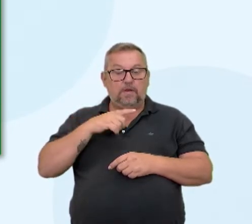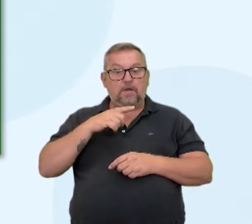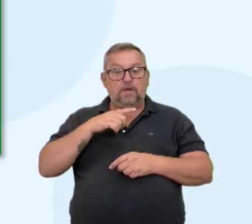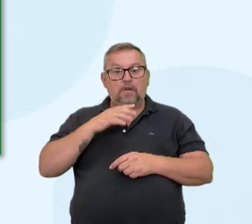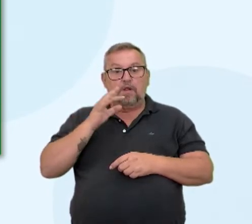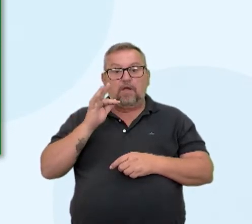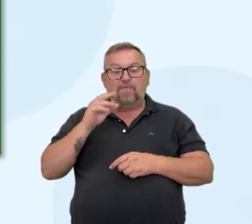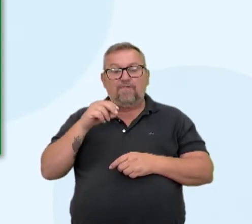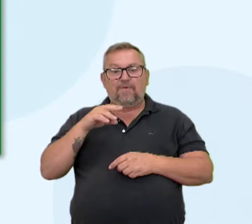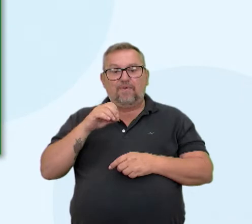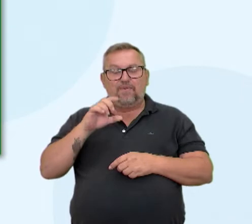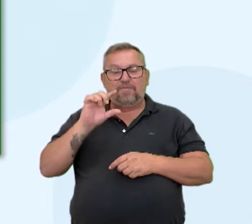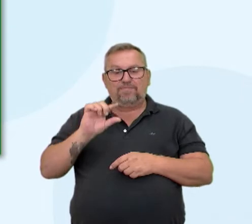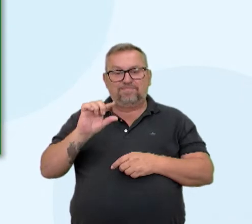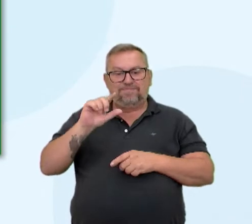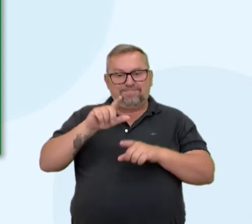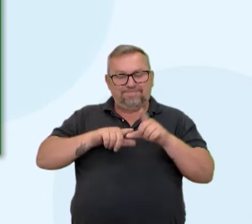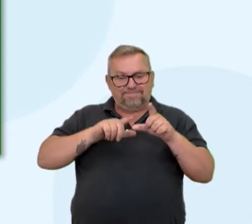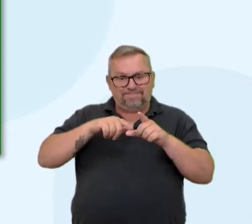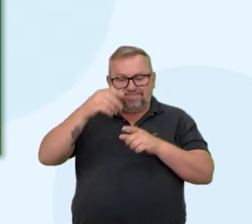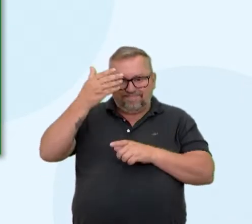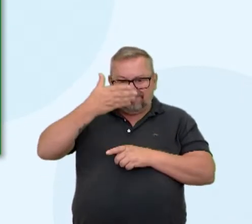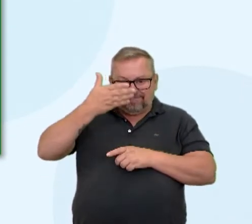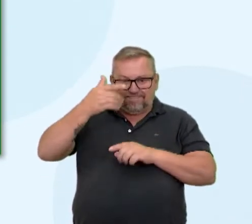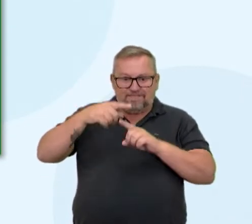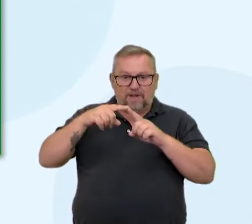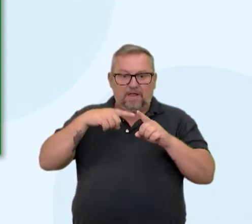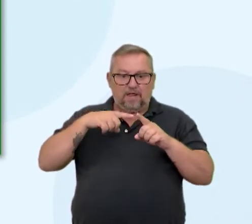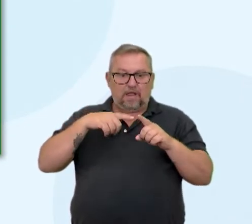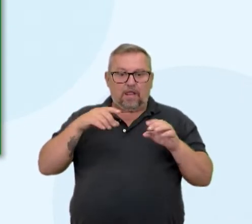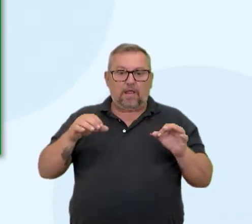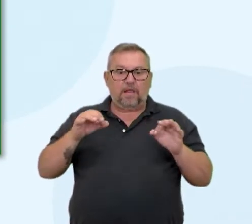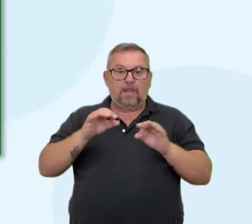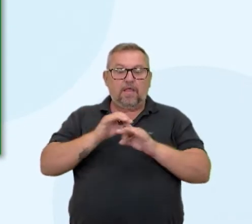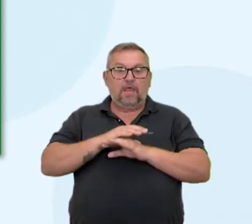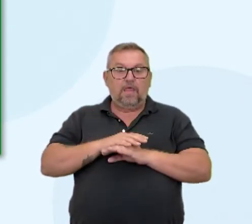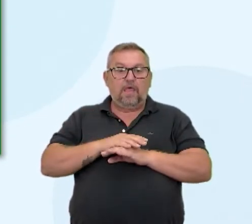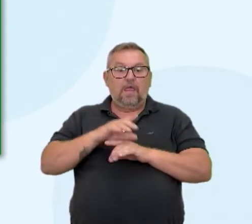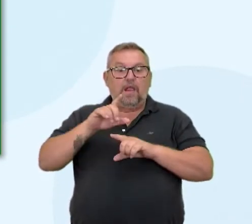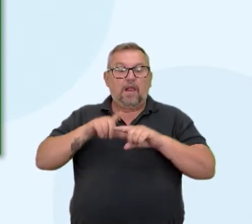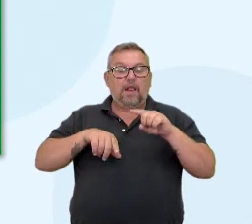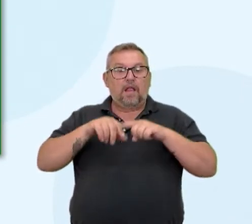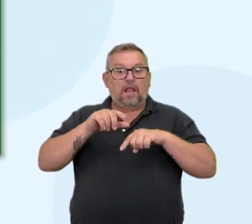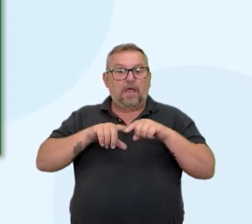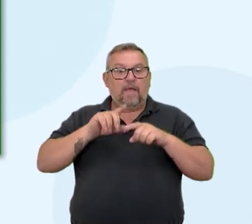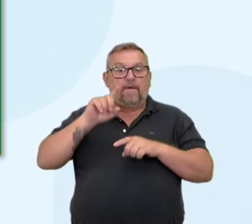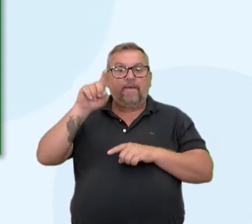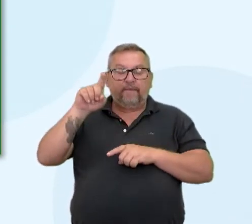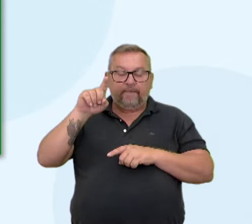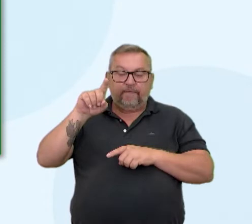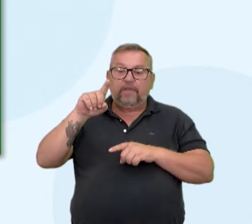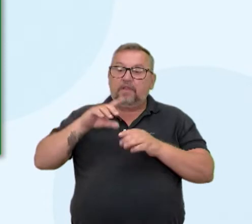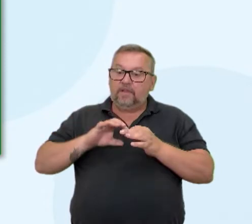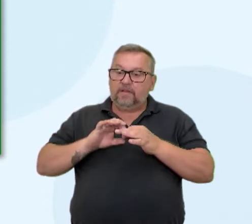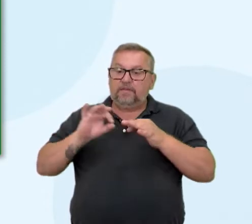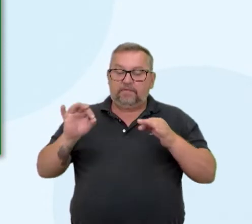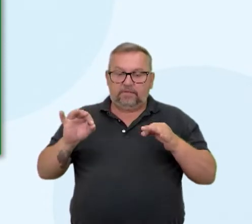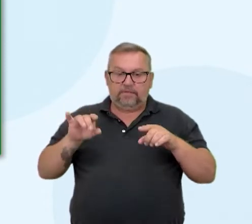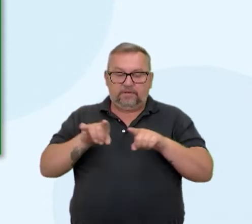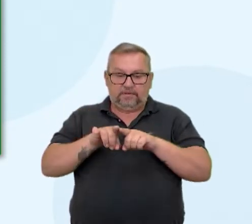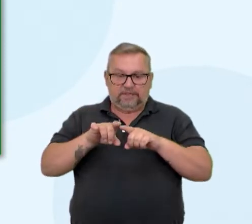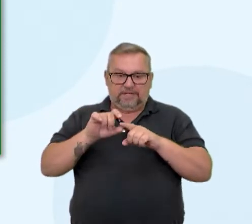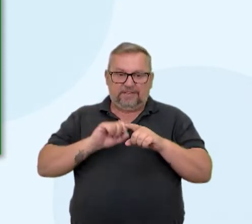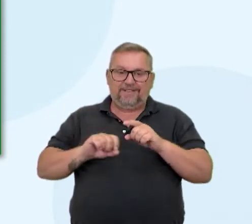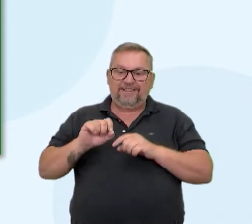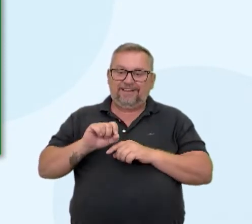pequena, mas repito, no material de apoio lá vocês têm esse material, esse diagrama de fluxo disponível